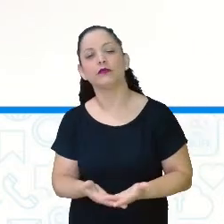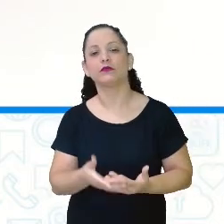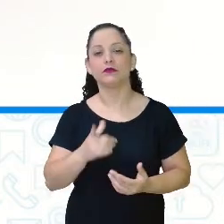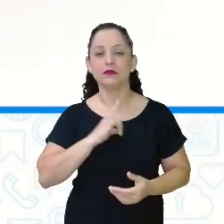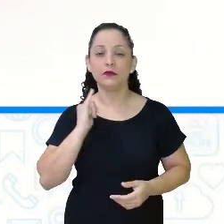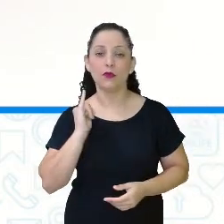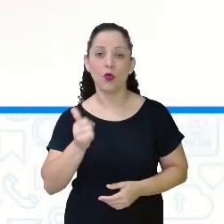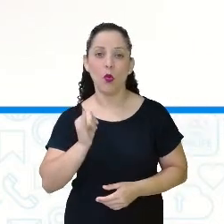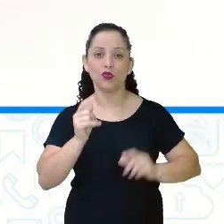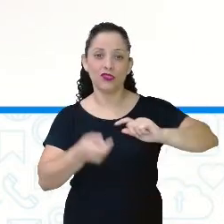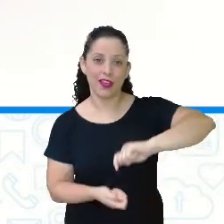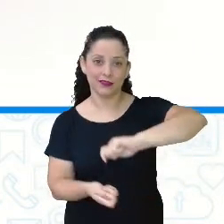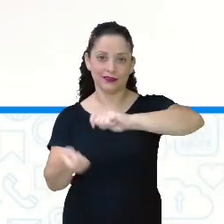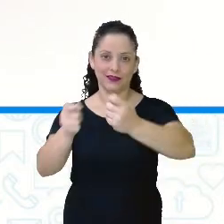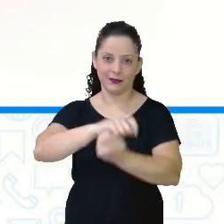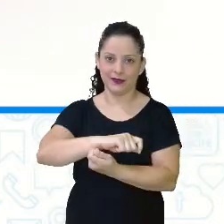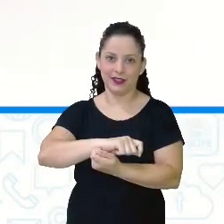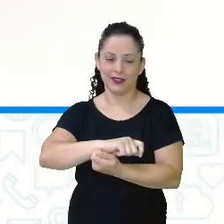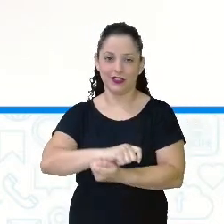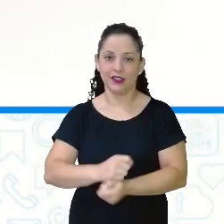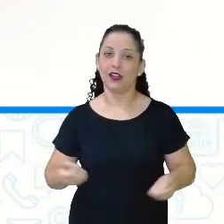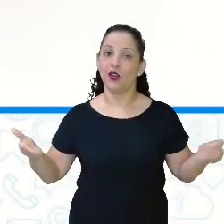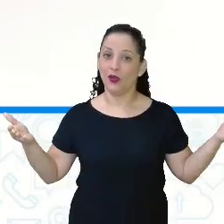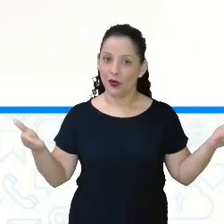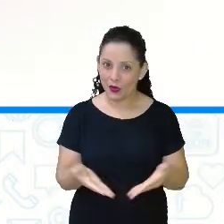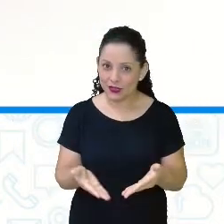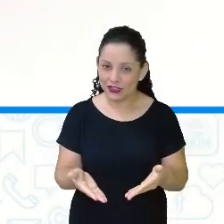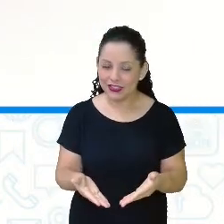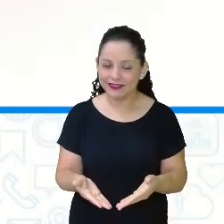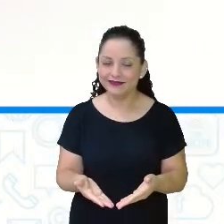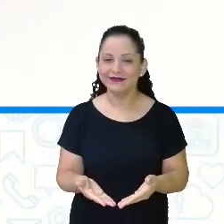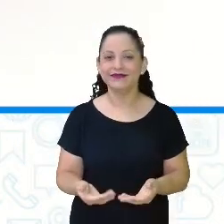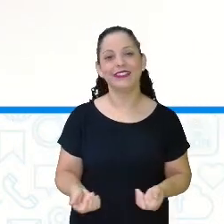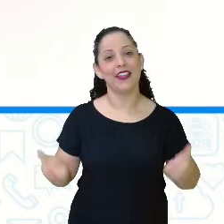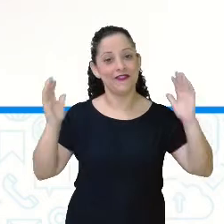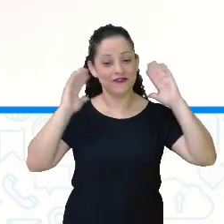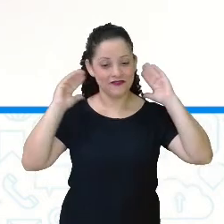adaptações, até chegar na forma hoje conhecida, muito mais